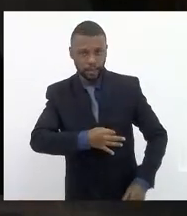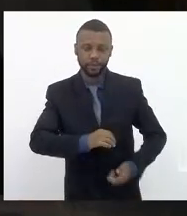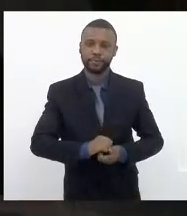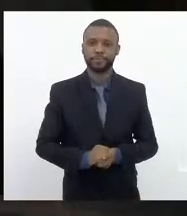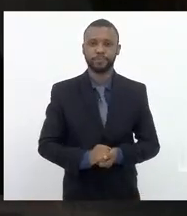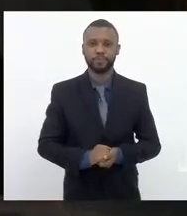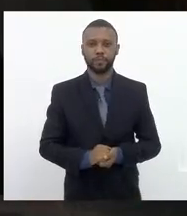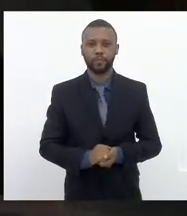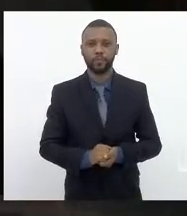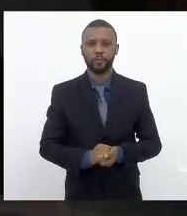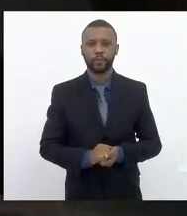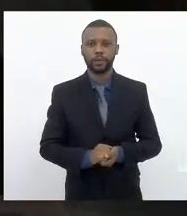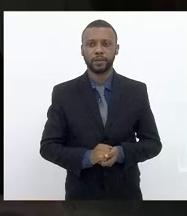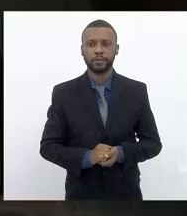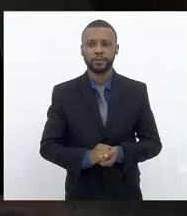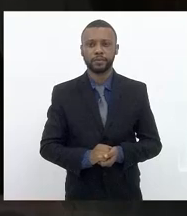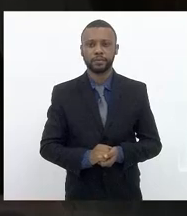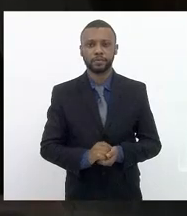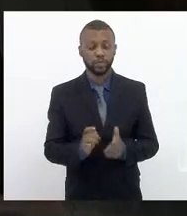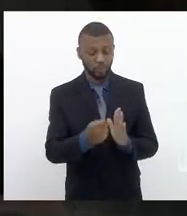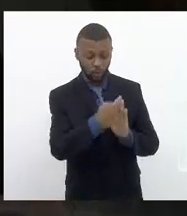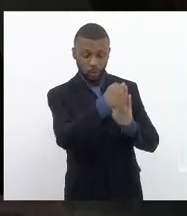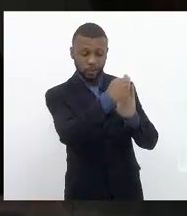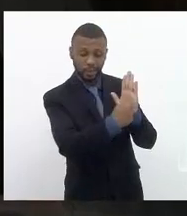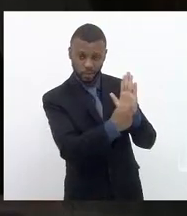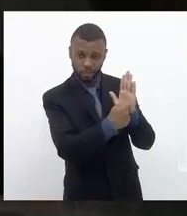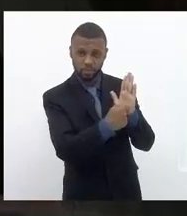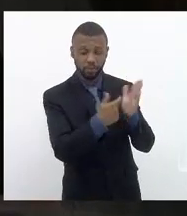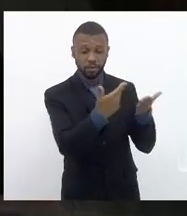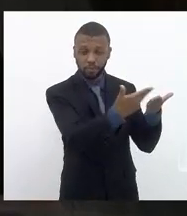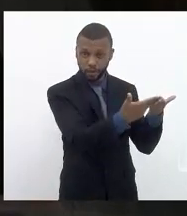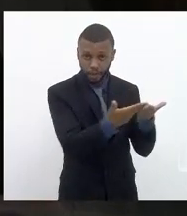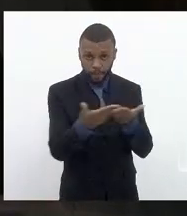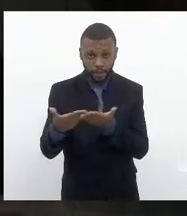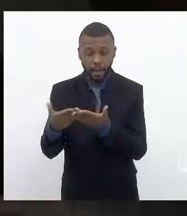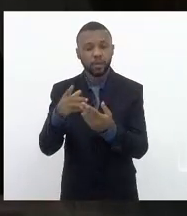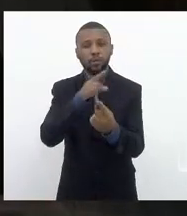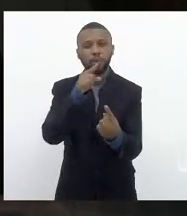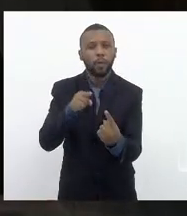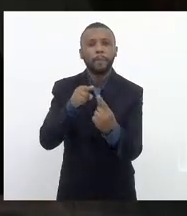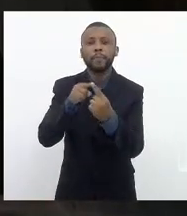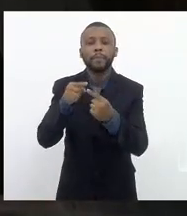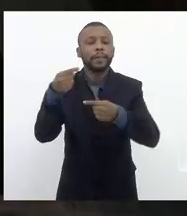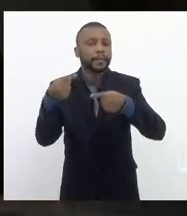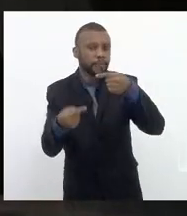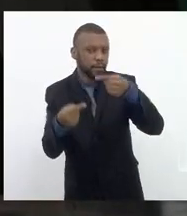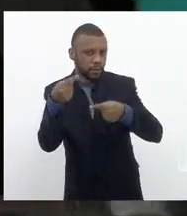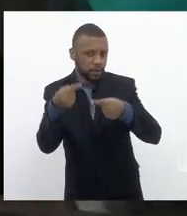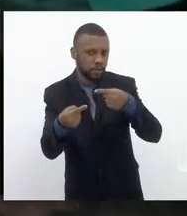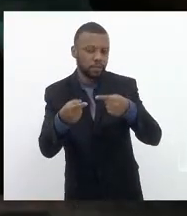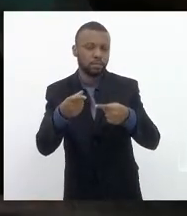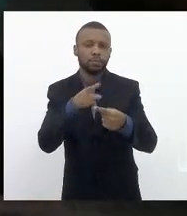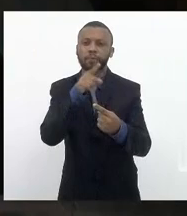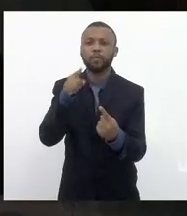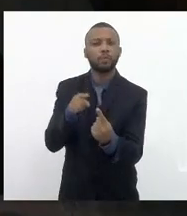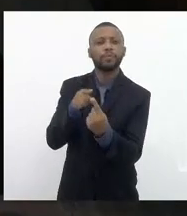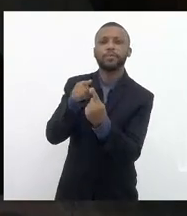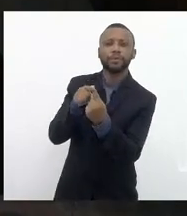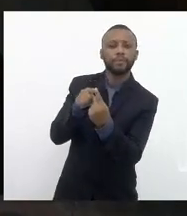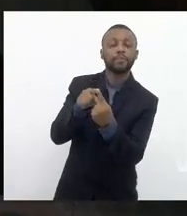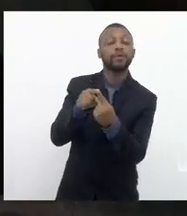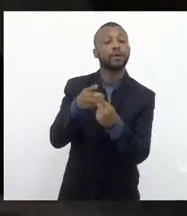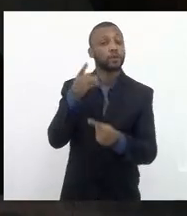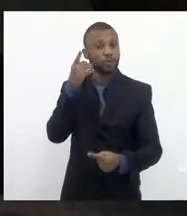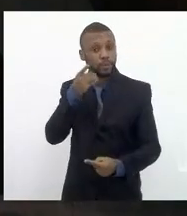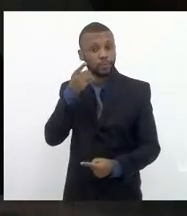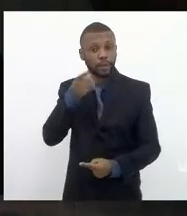veio e ela veio para ser de batida para ser discutida ela veio no intuito de que os deputados pudessem